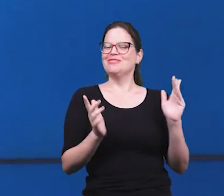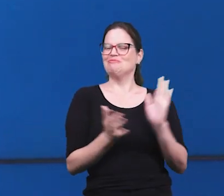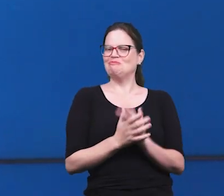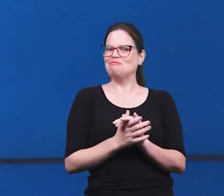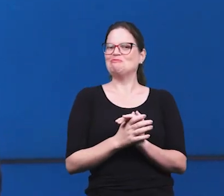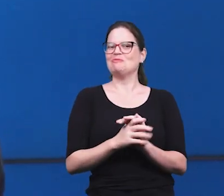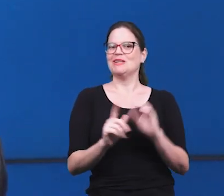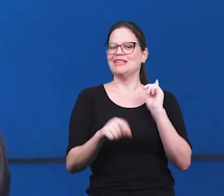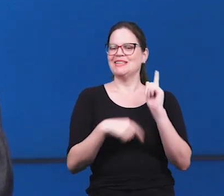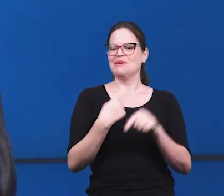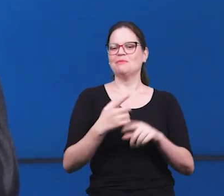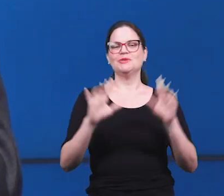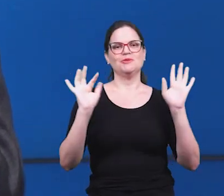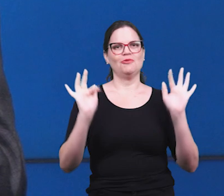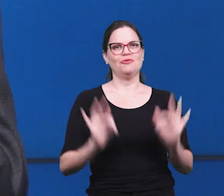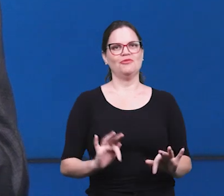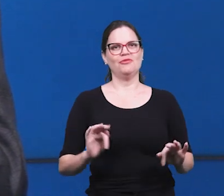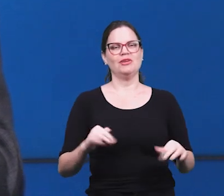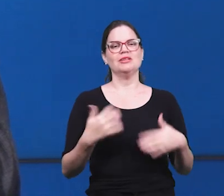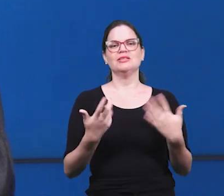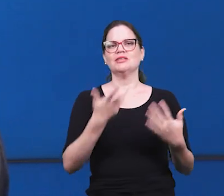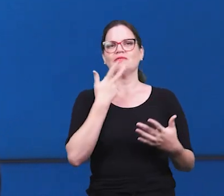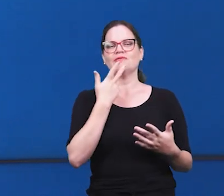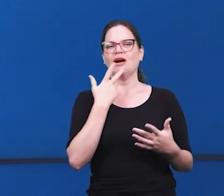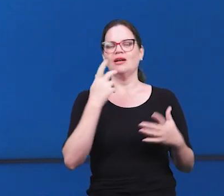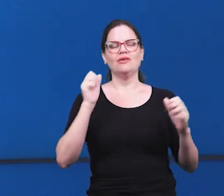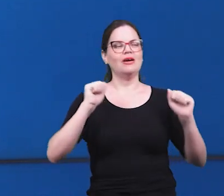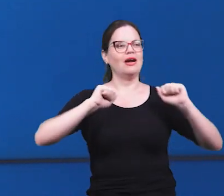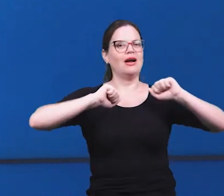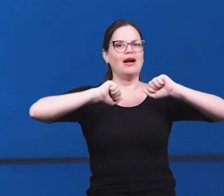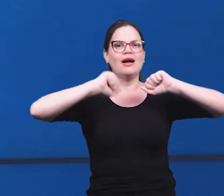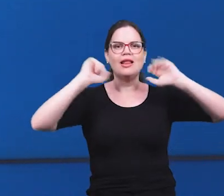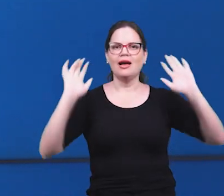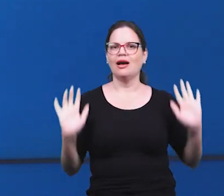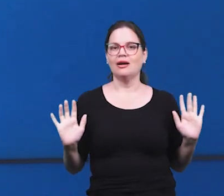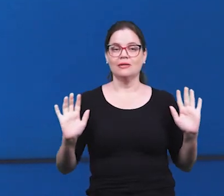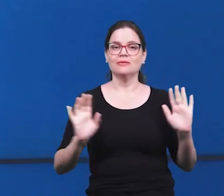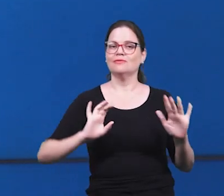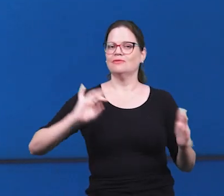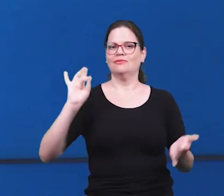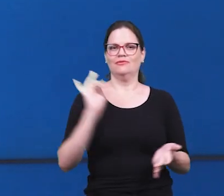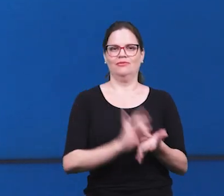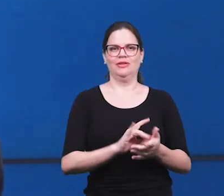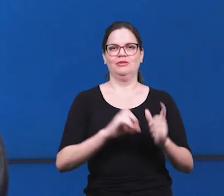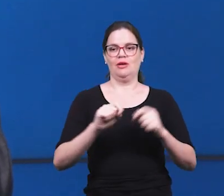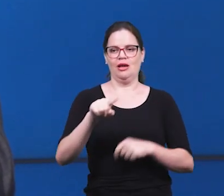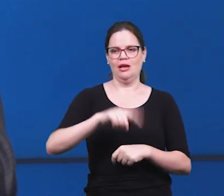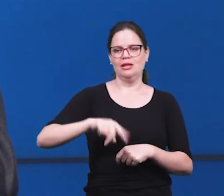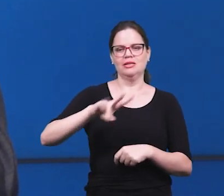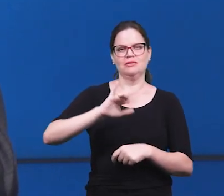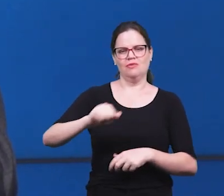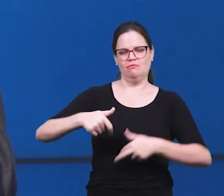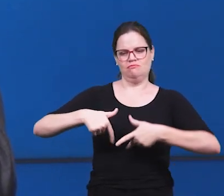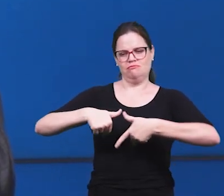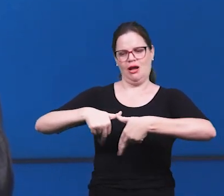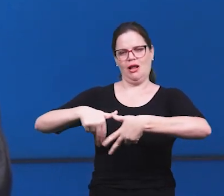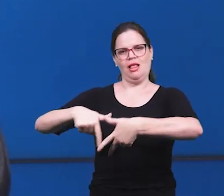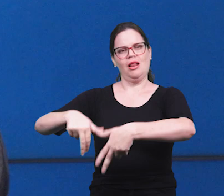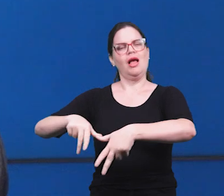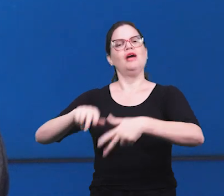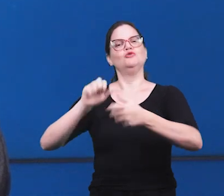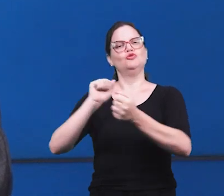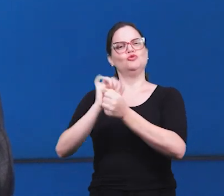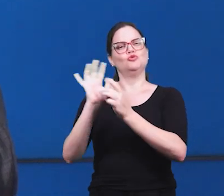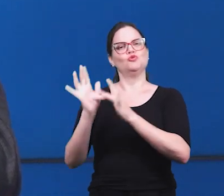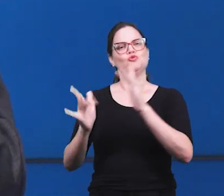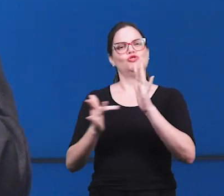e no final da sua resposta, né? Você falando claramente, né? Que na verdade eles vão andar de branco com